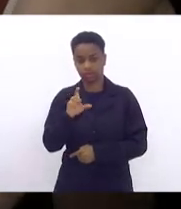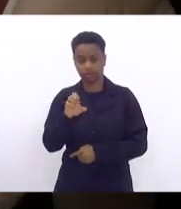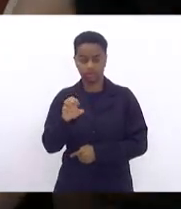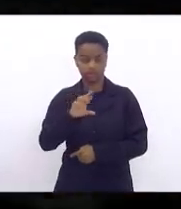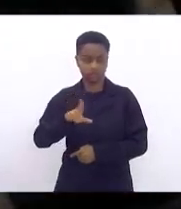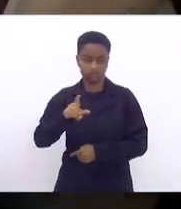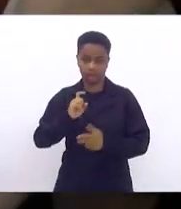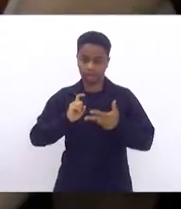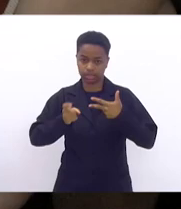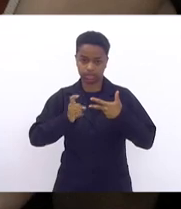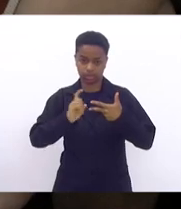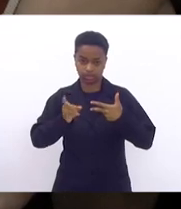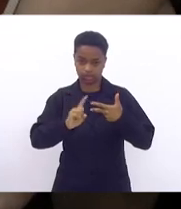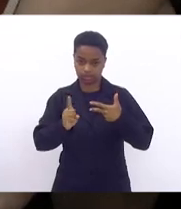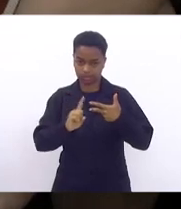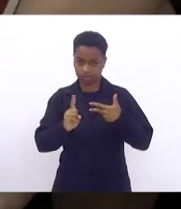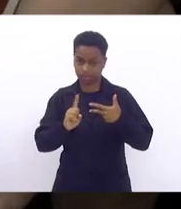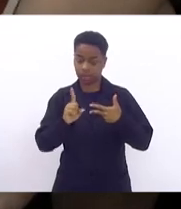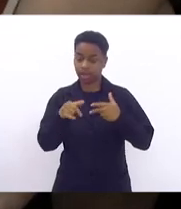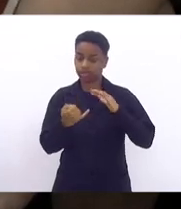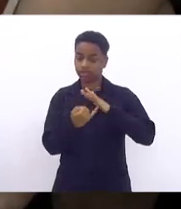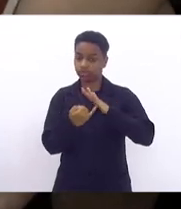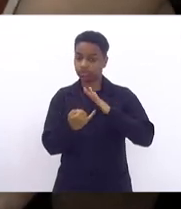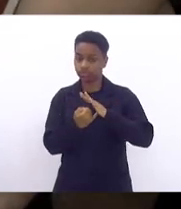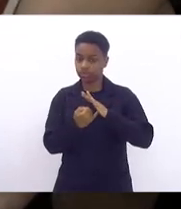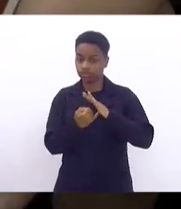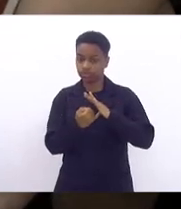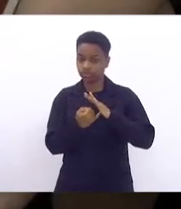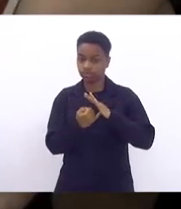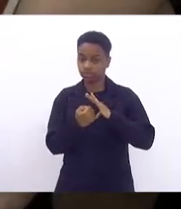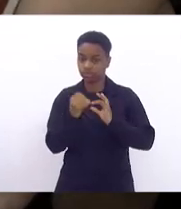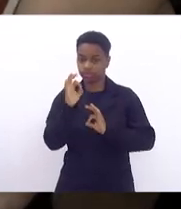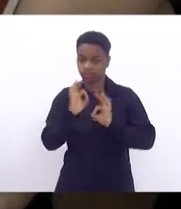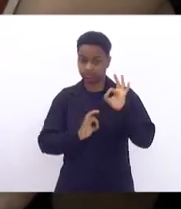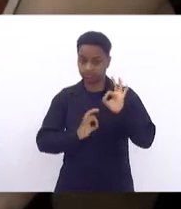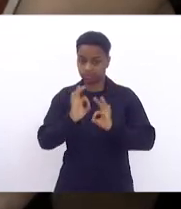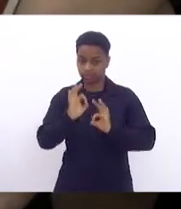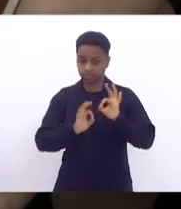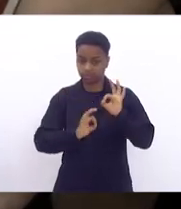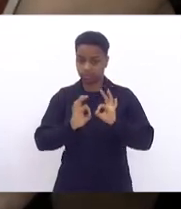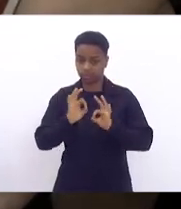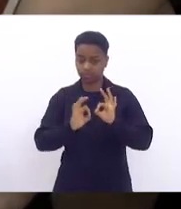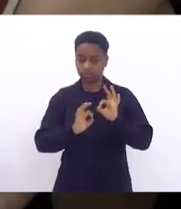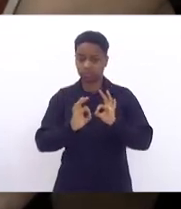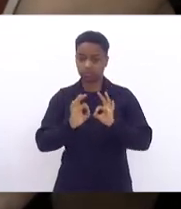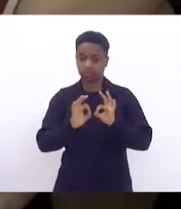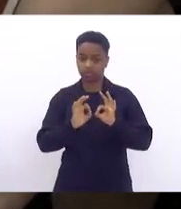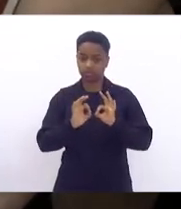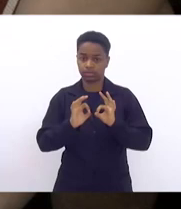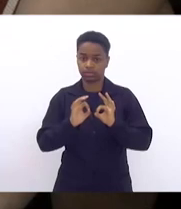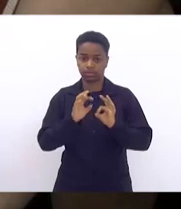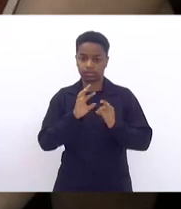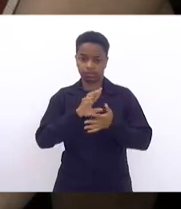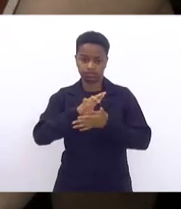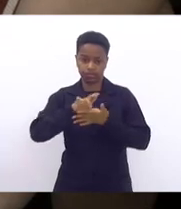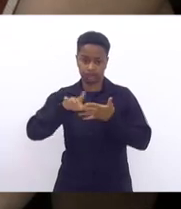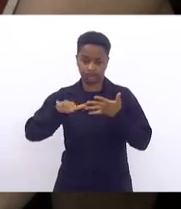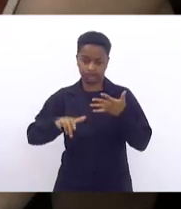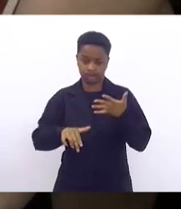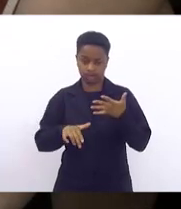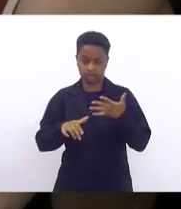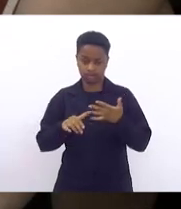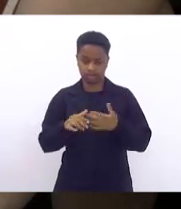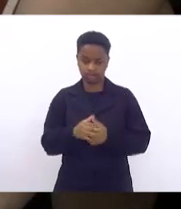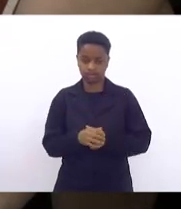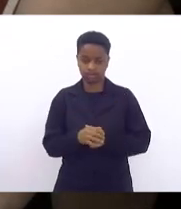executiva. Ela é uma instituição de planejamento, coordenação, etc., né?